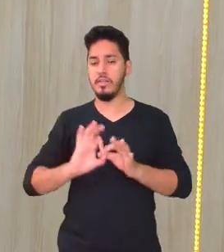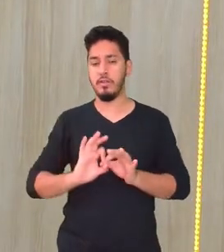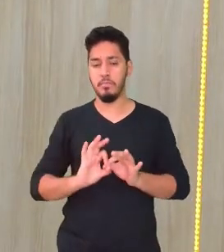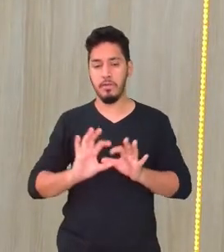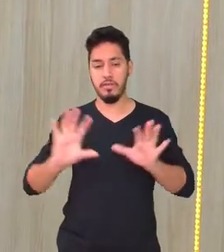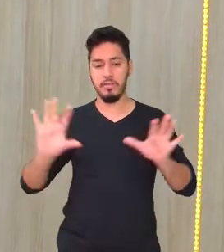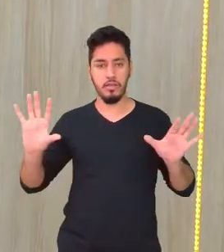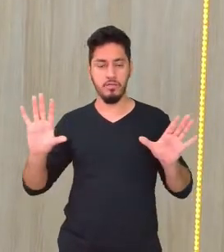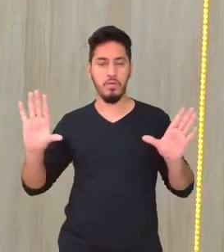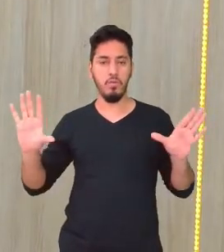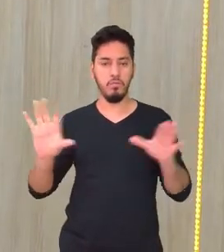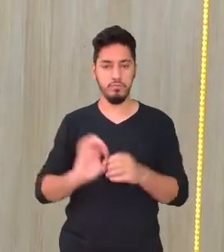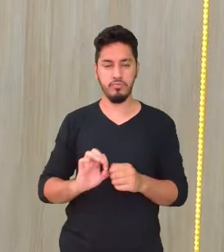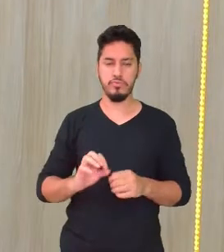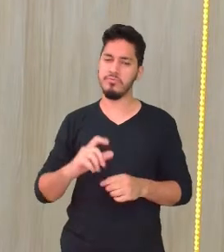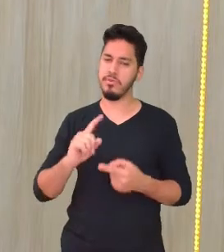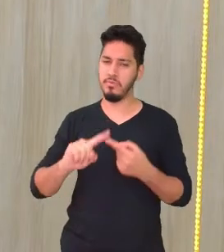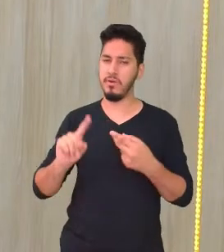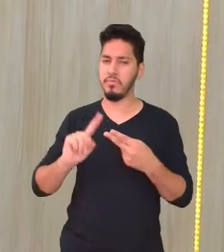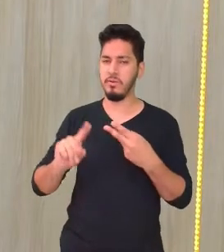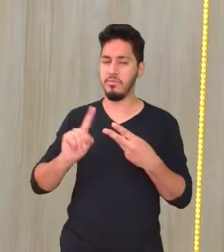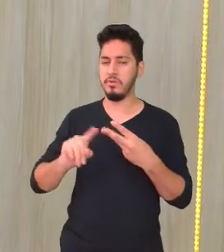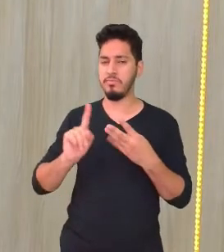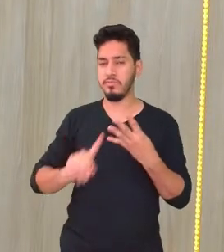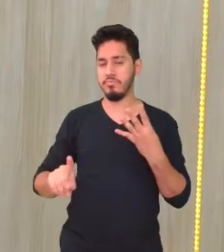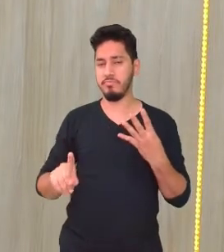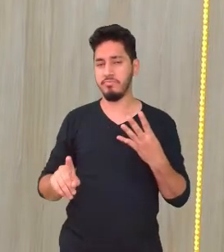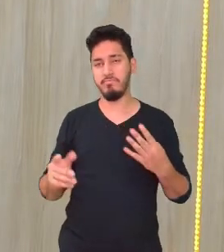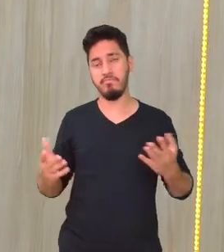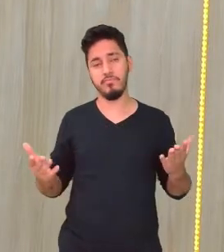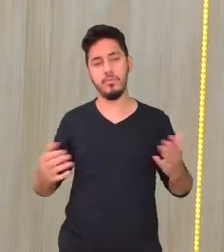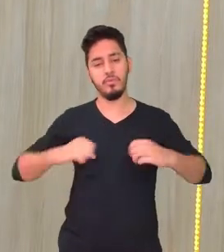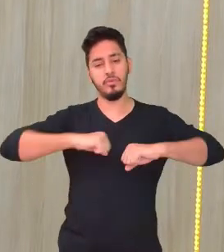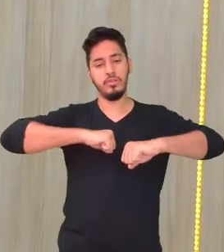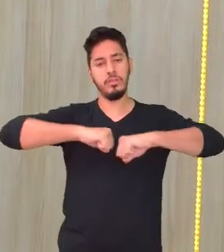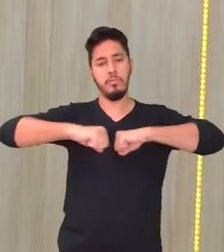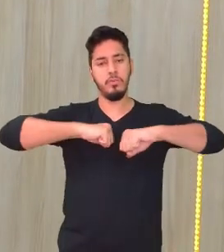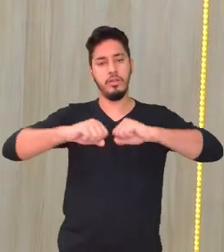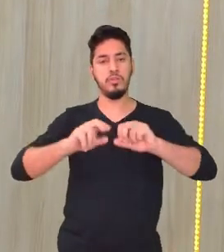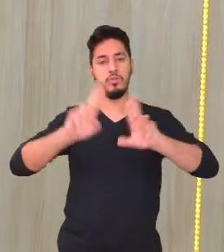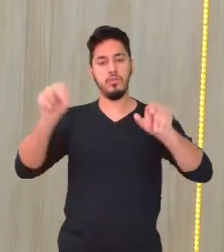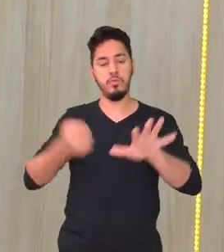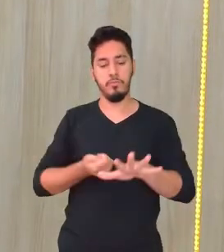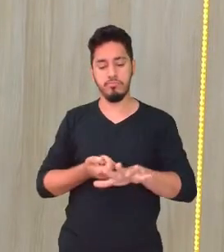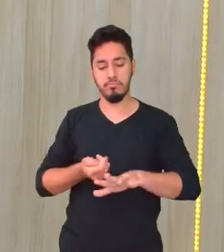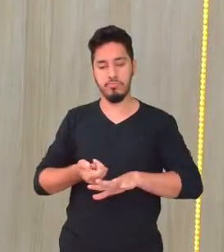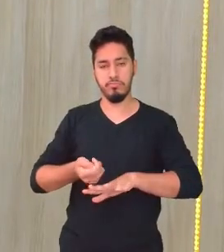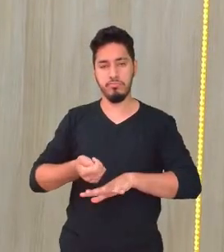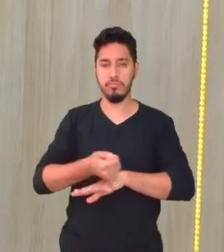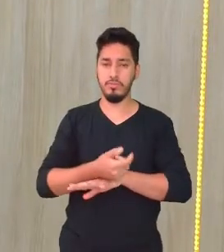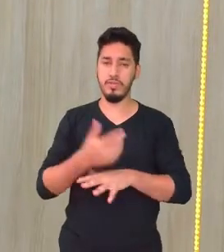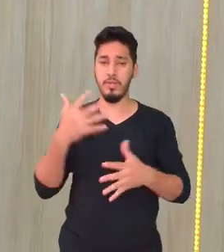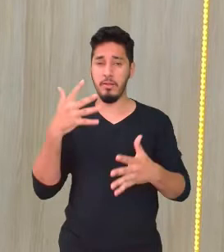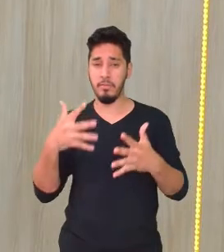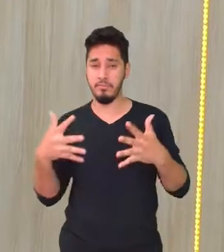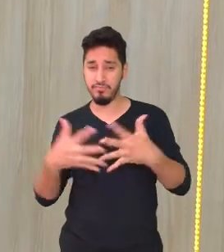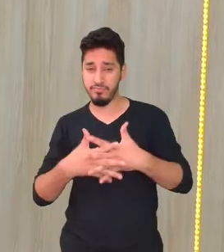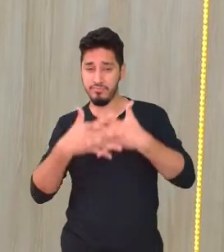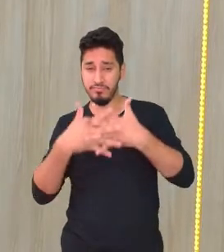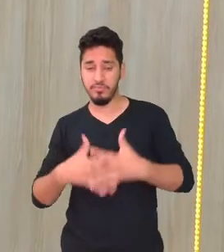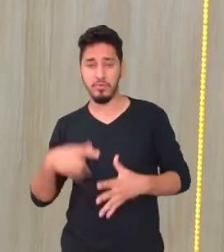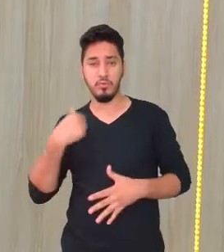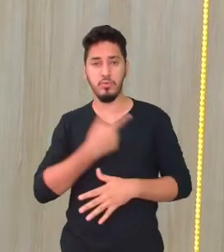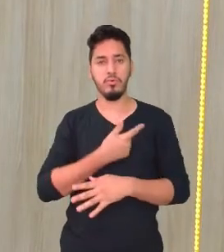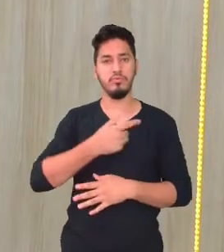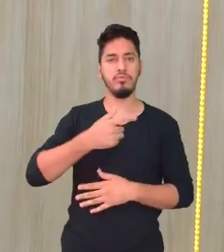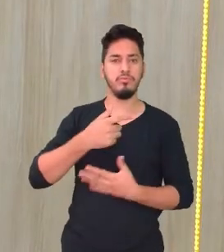foram cerceadas, a gente tem tudo isso. Então, o debate sobre fake news, ele complica inclusive o nosso trabalho